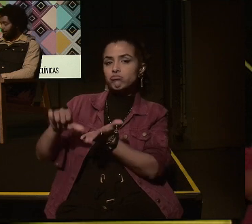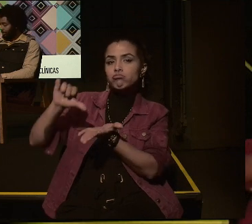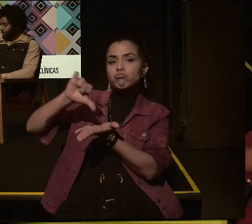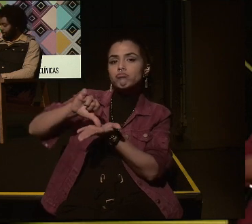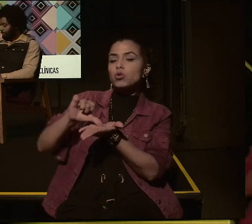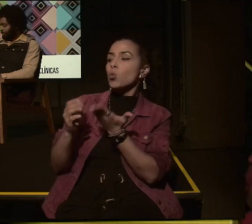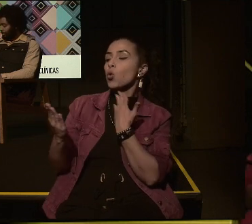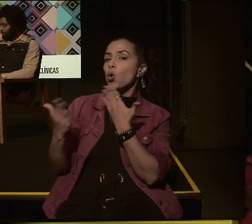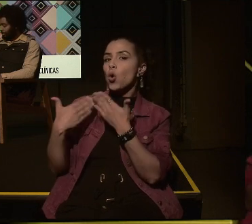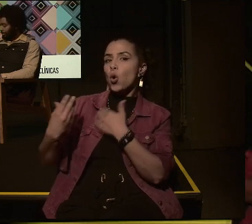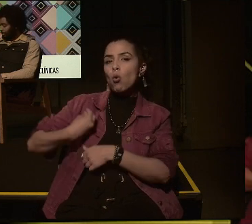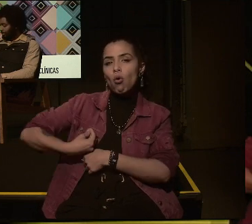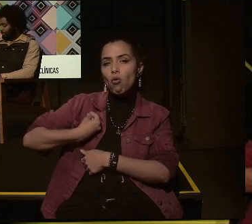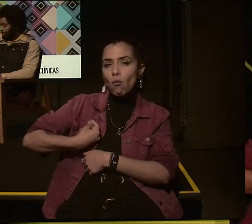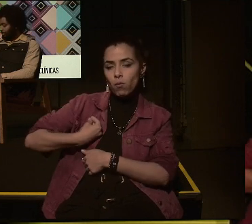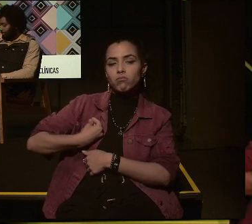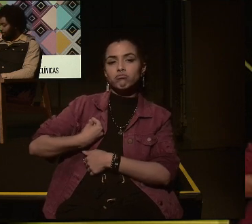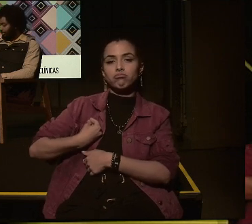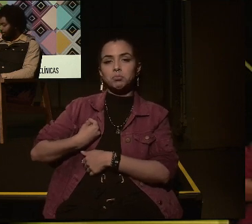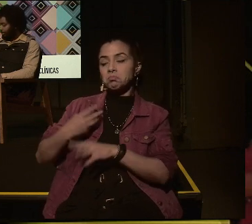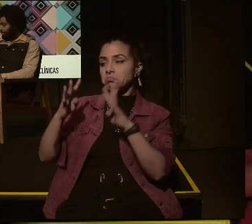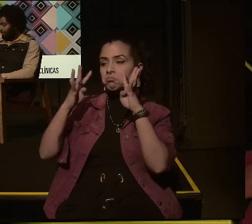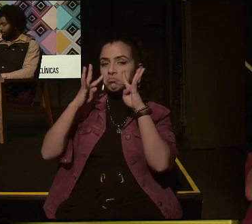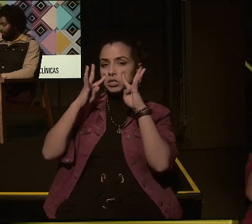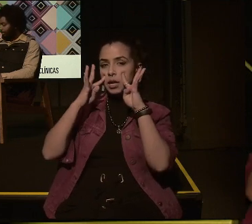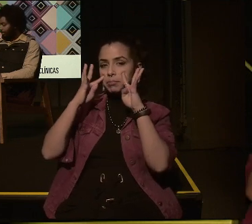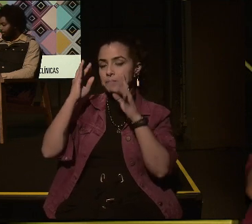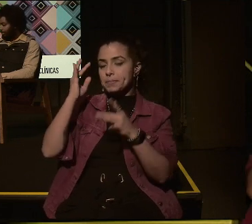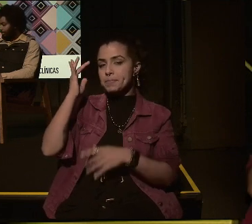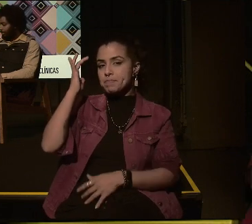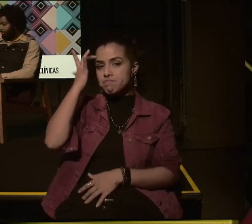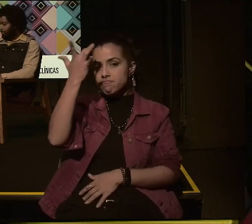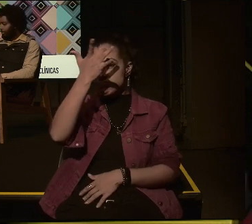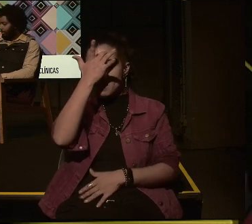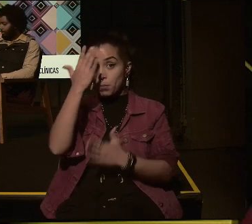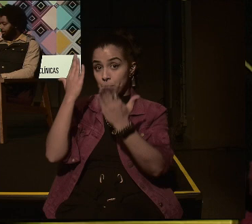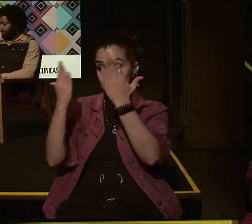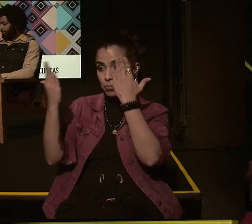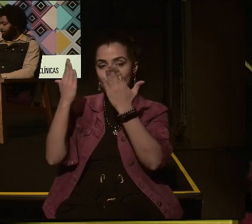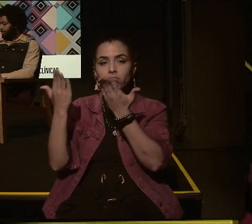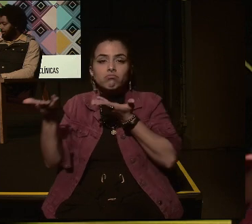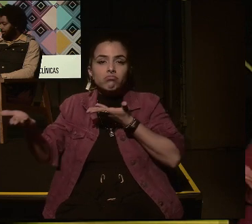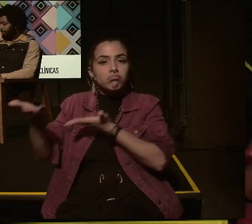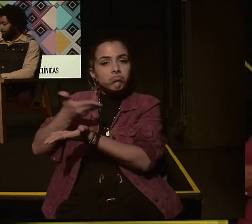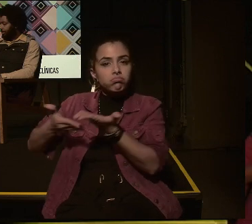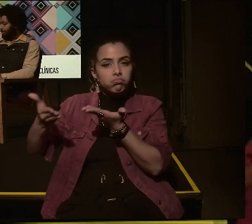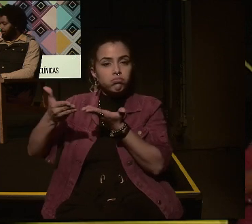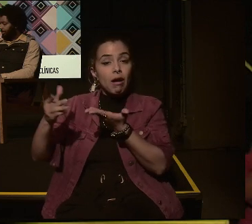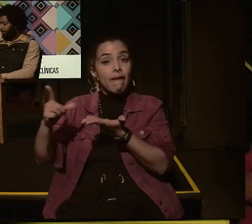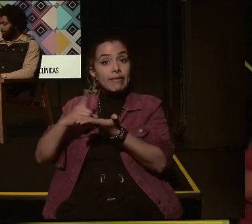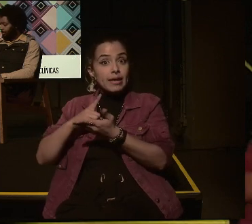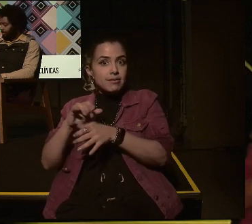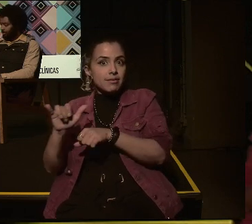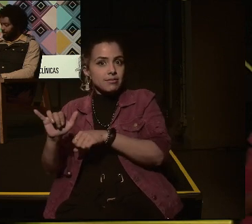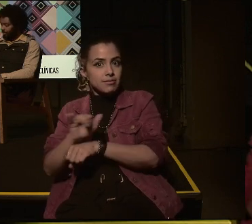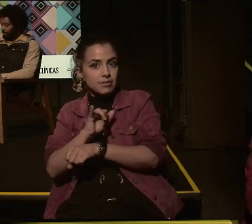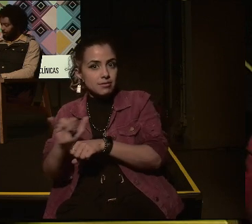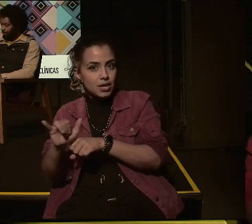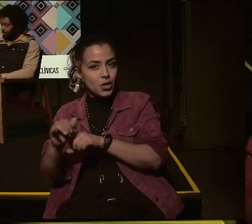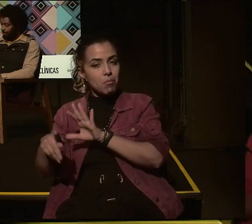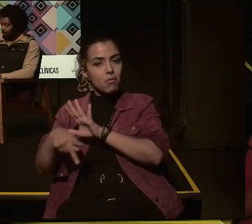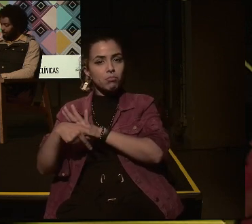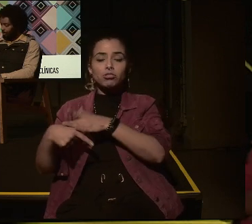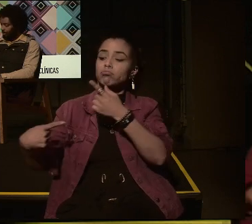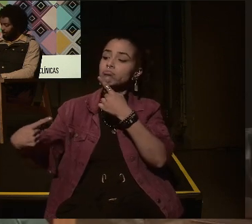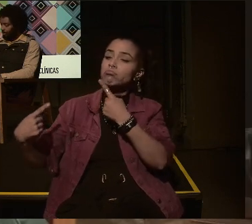como o Centro de Atenção Psicossocial, como estratégias como o matriciamento, como a Política Nacional de